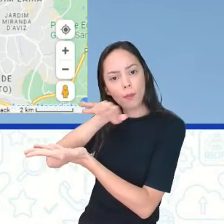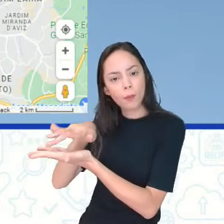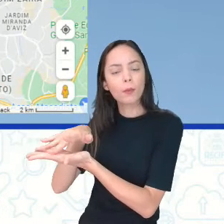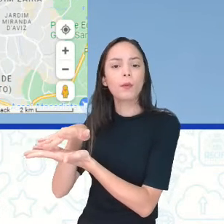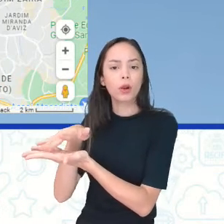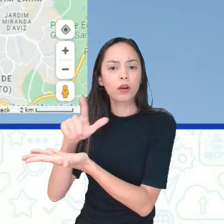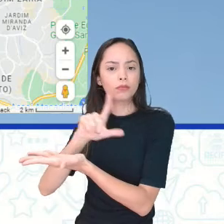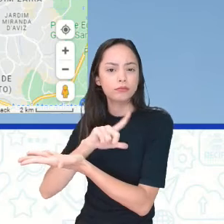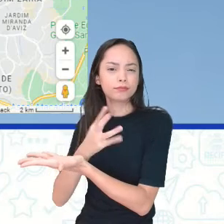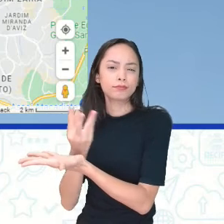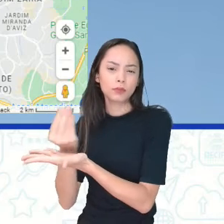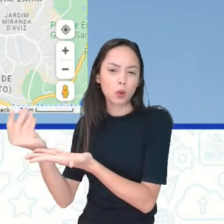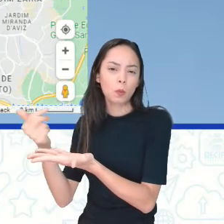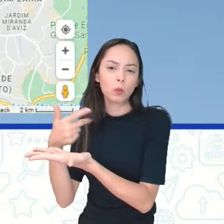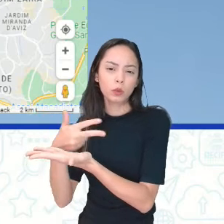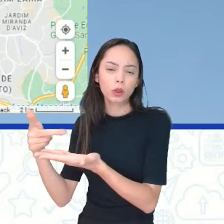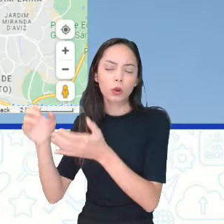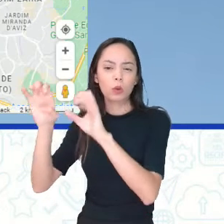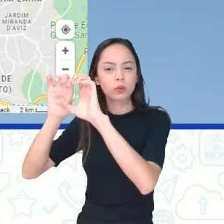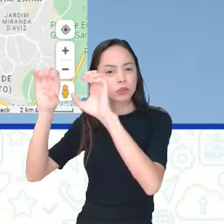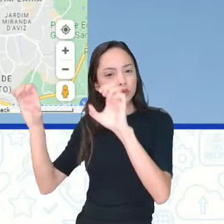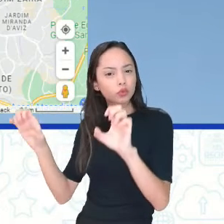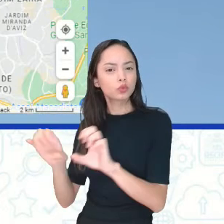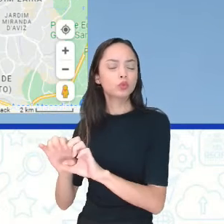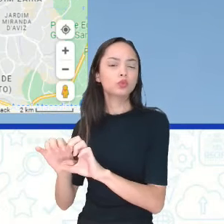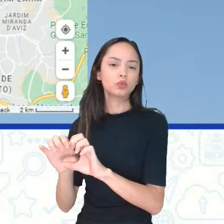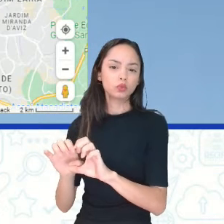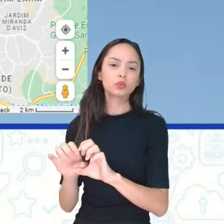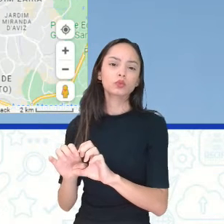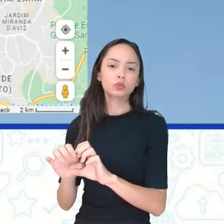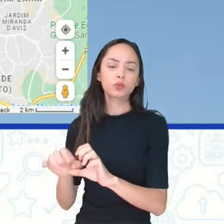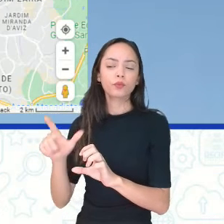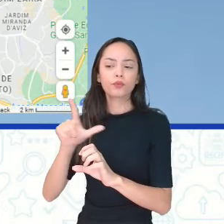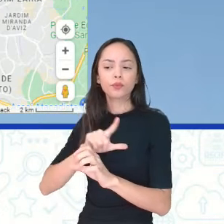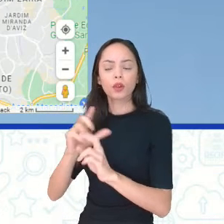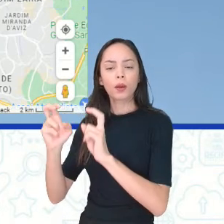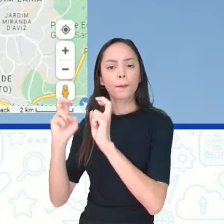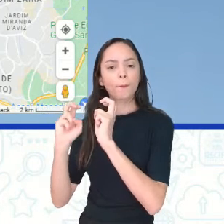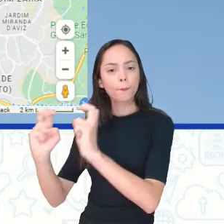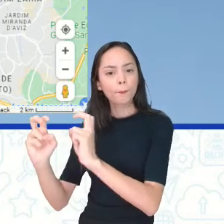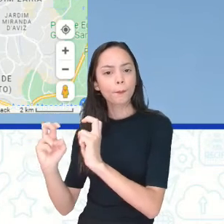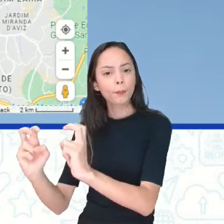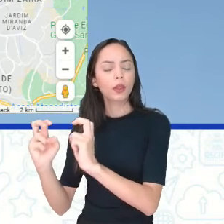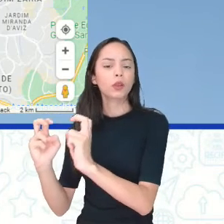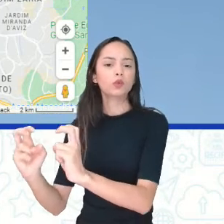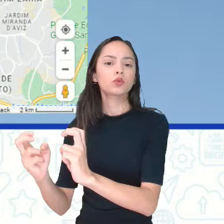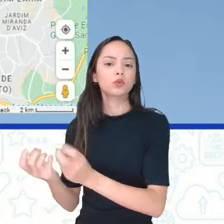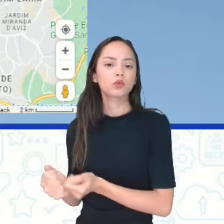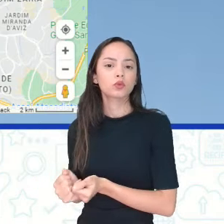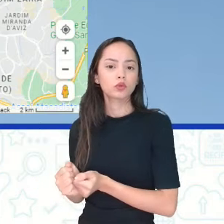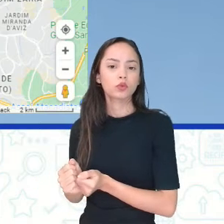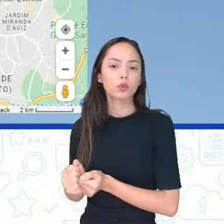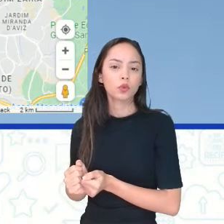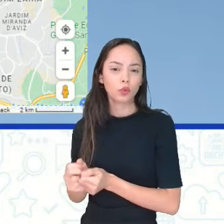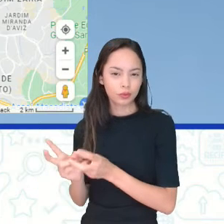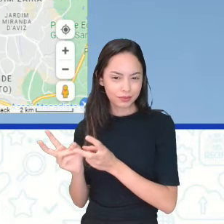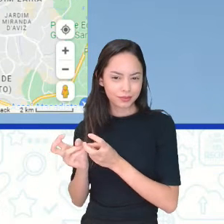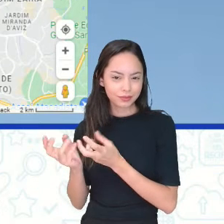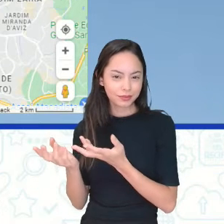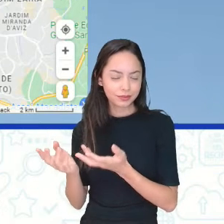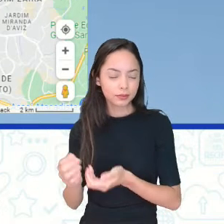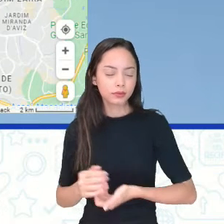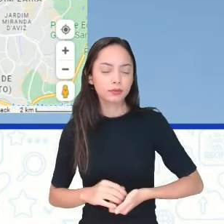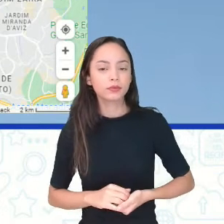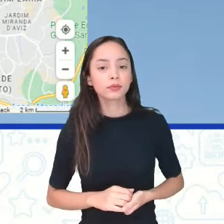muito serviço, concentra a infraestrutura, né? A gente pega a rede de metrô da cidade, passa por essa região, percebe?